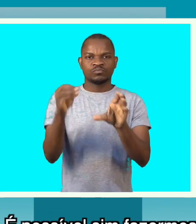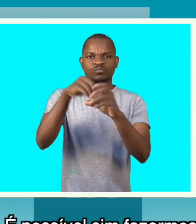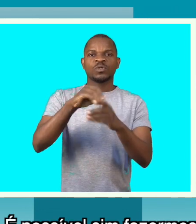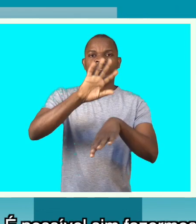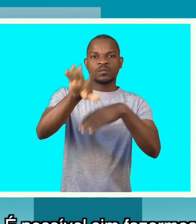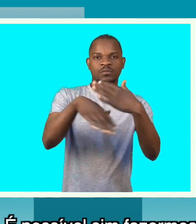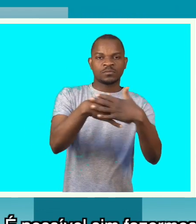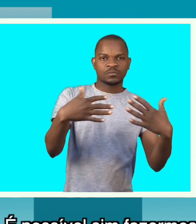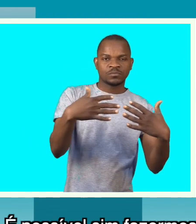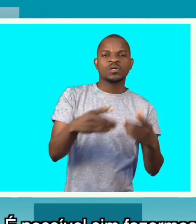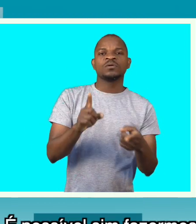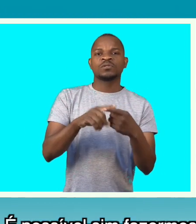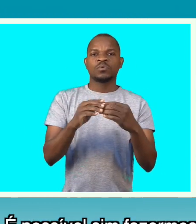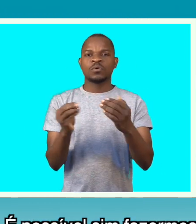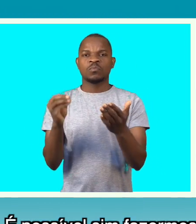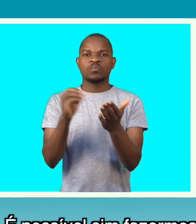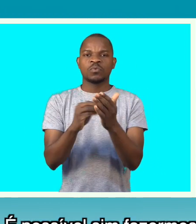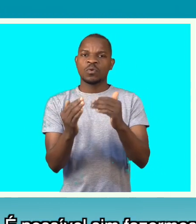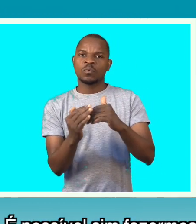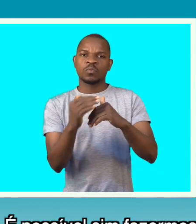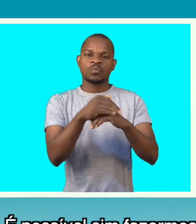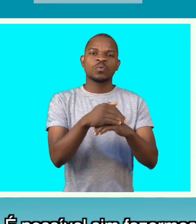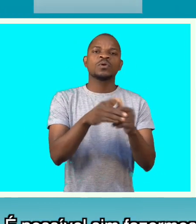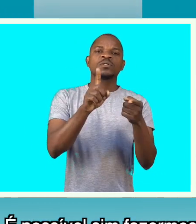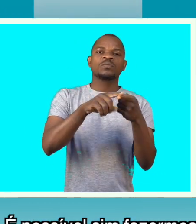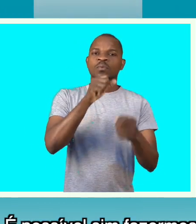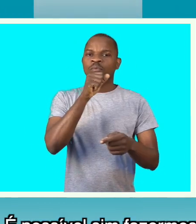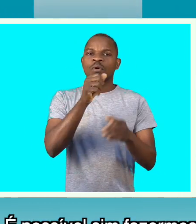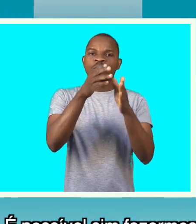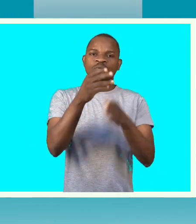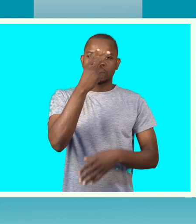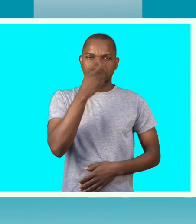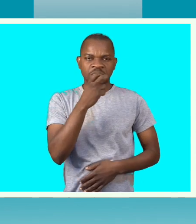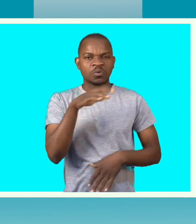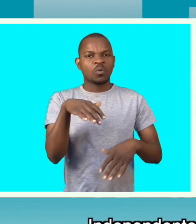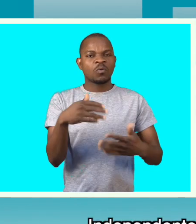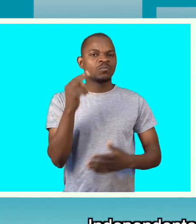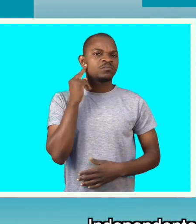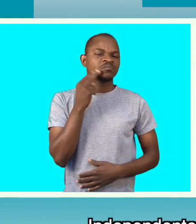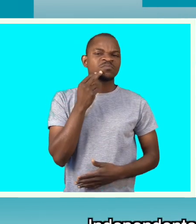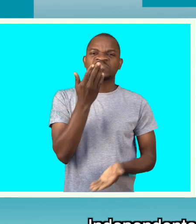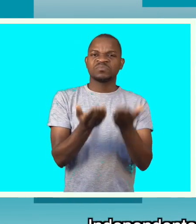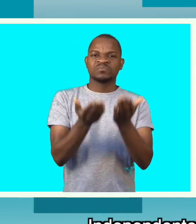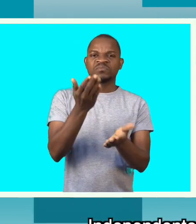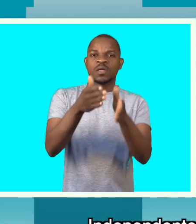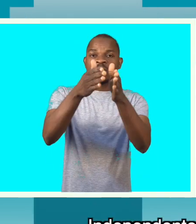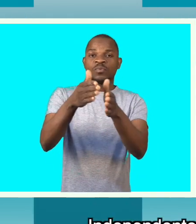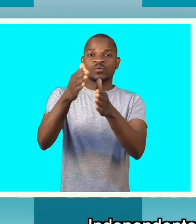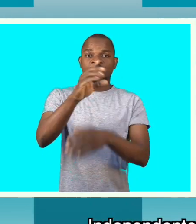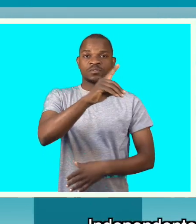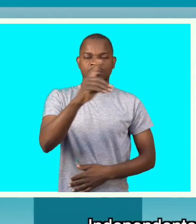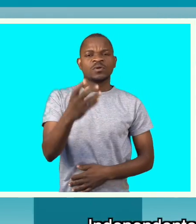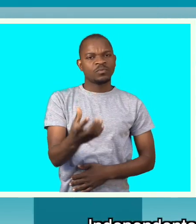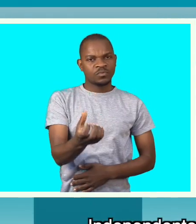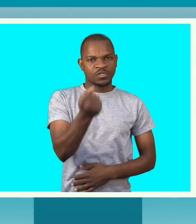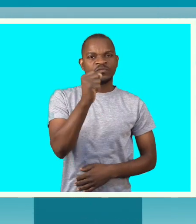sinais, com rampas, com artistas cegos, artistas surdos, independentemente do tipo de deficiência. É possível, nós